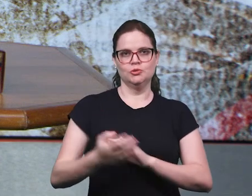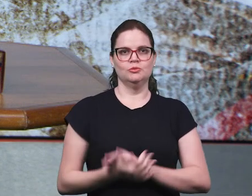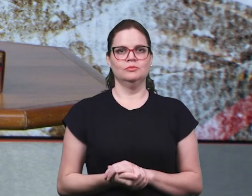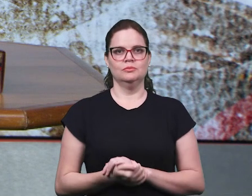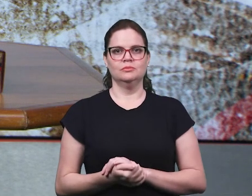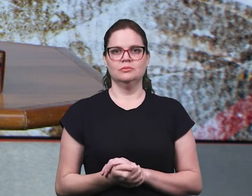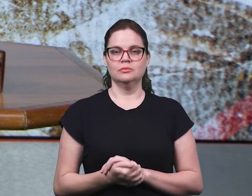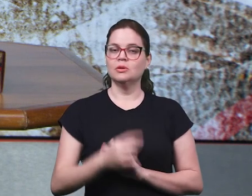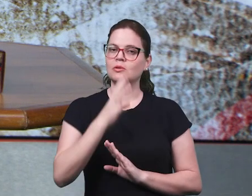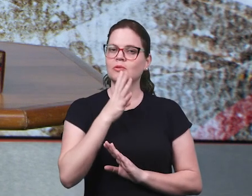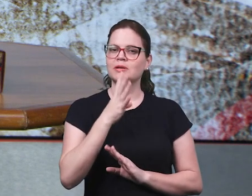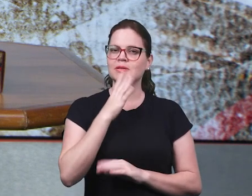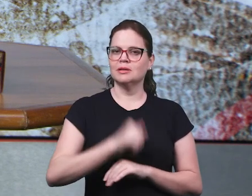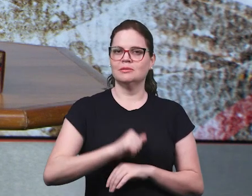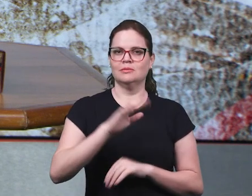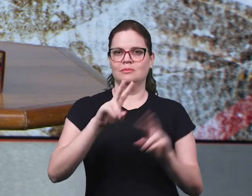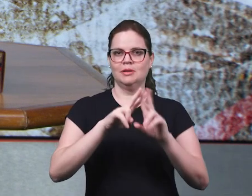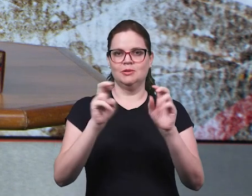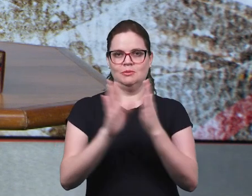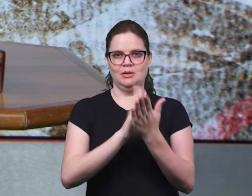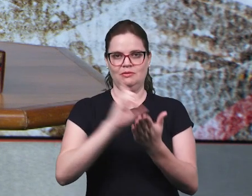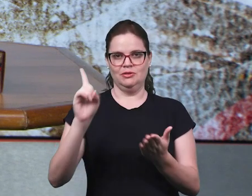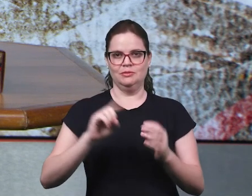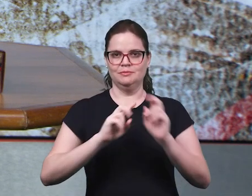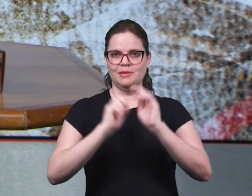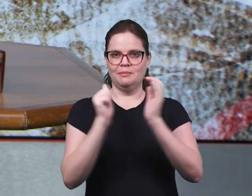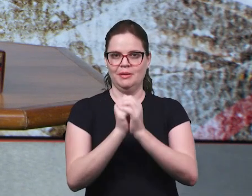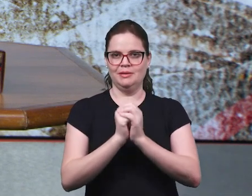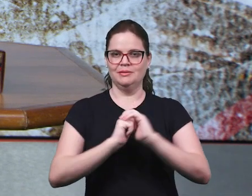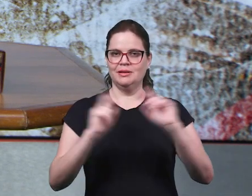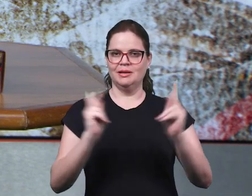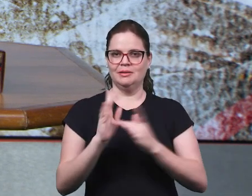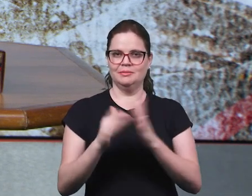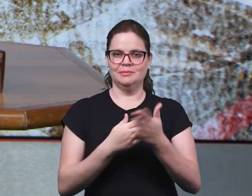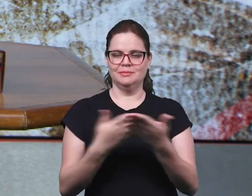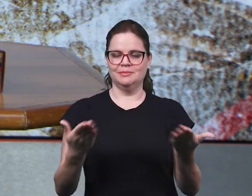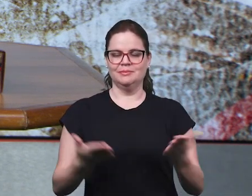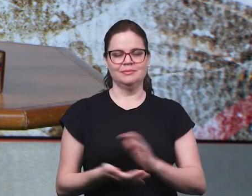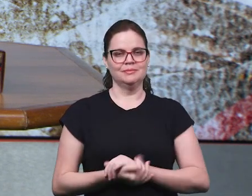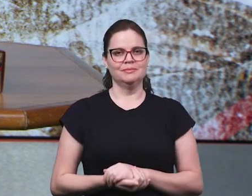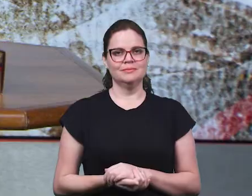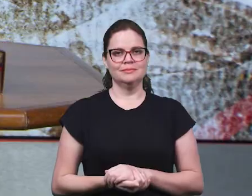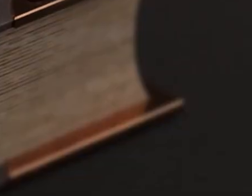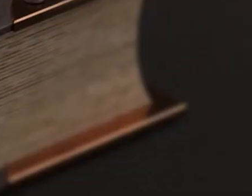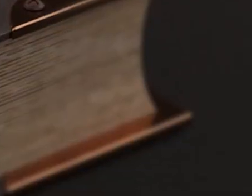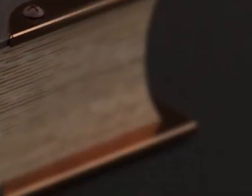continuar conhecendo mais da palavra do Senhor. Amém? A paz do Senhor Jesus a